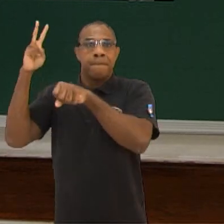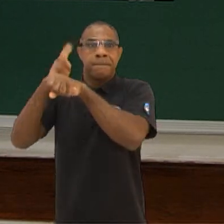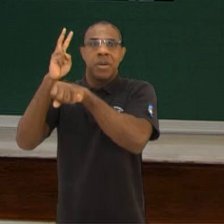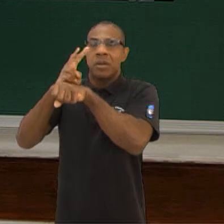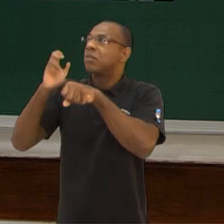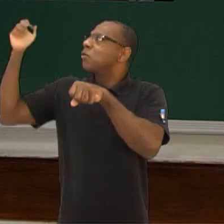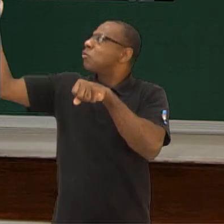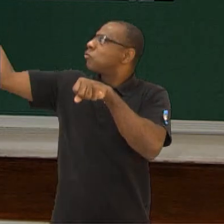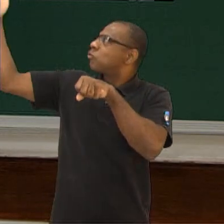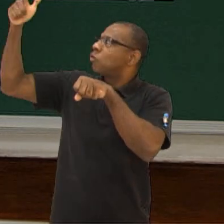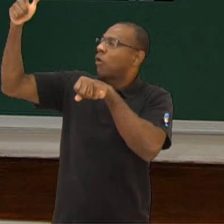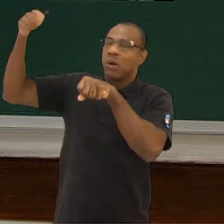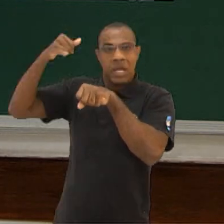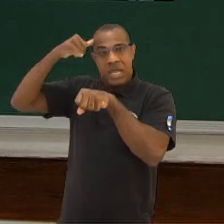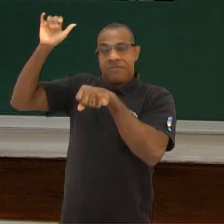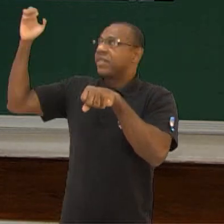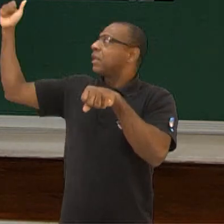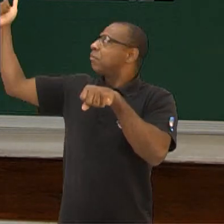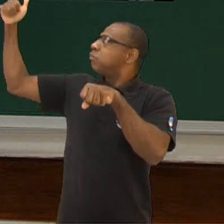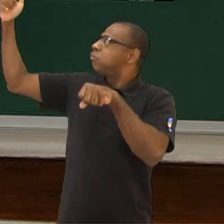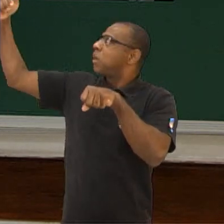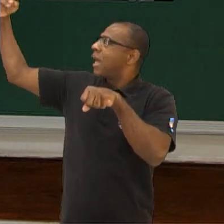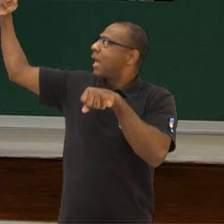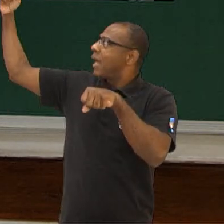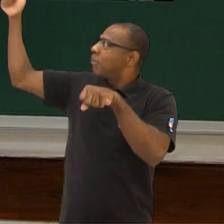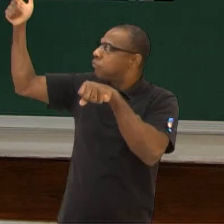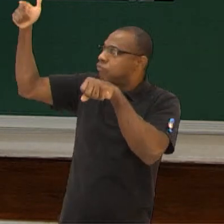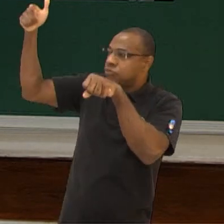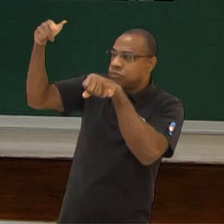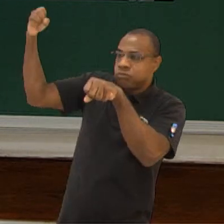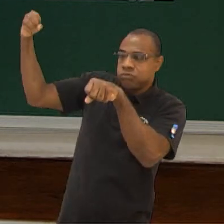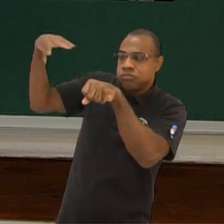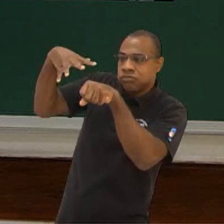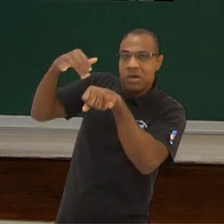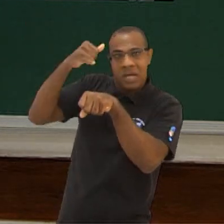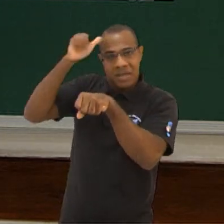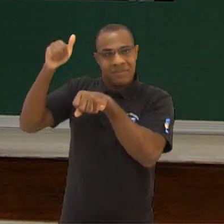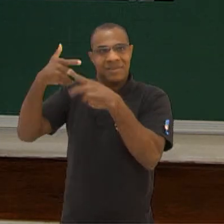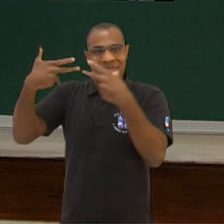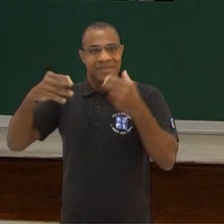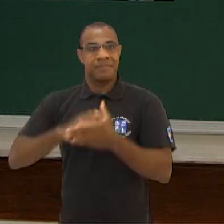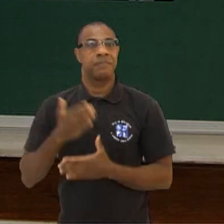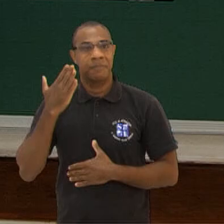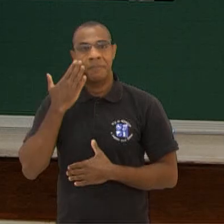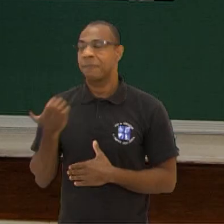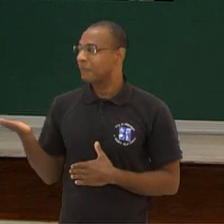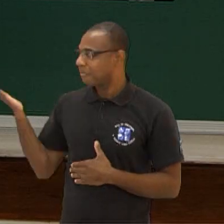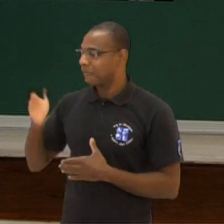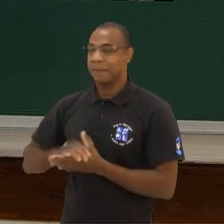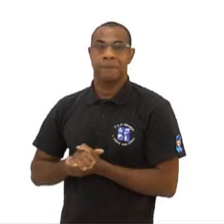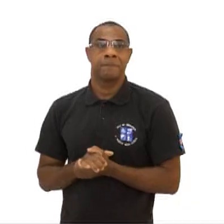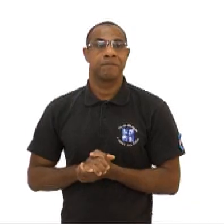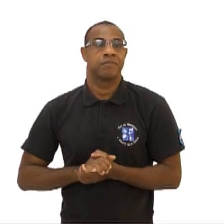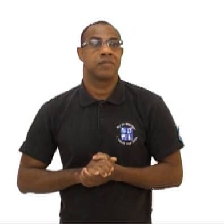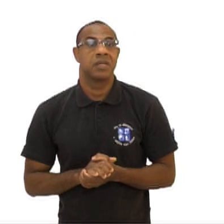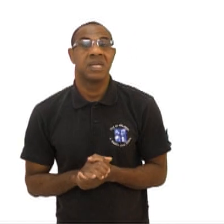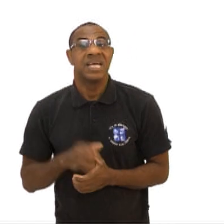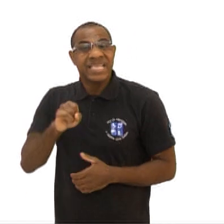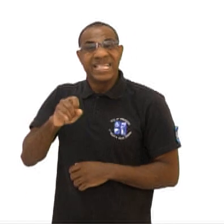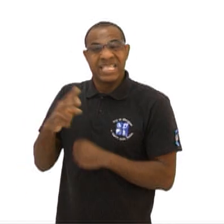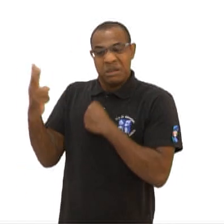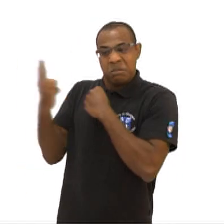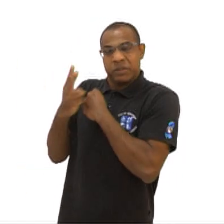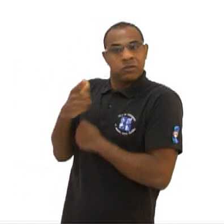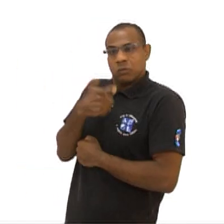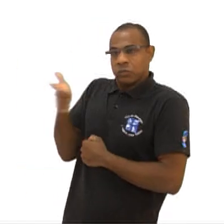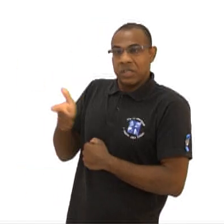velocidade, entram no campo, né, e o campo nos protege. Bom, sem essa proteção, a vida na Terra